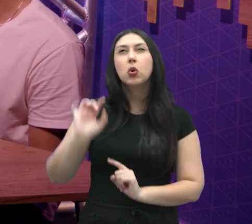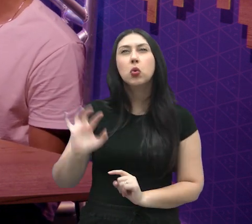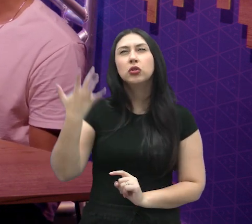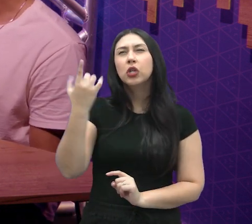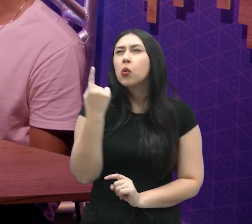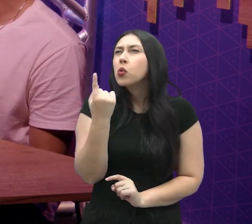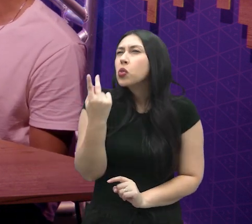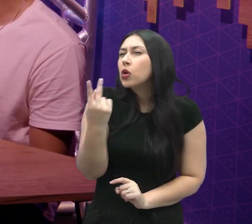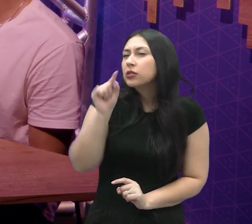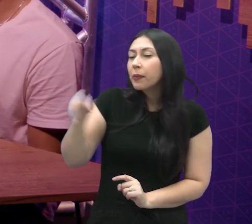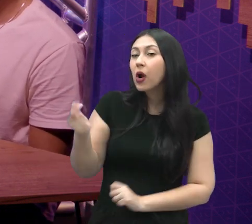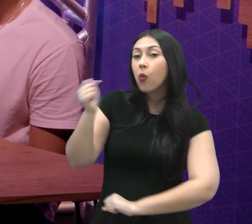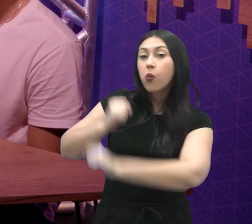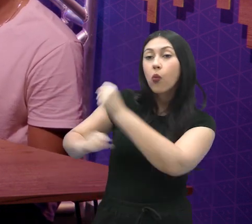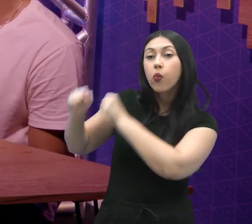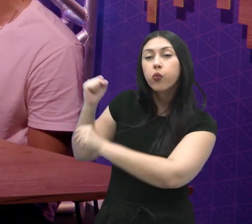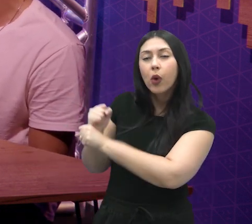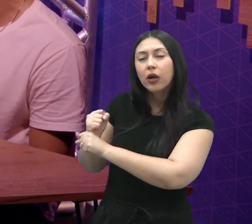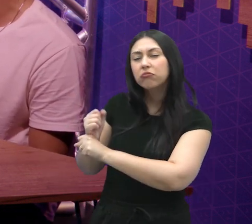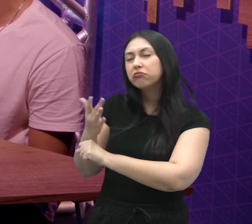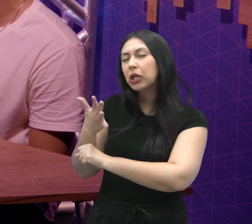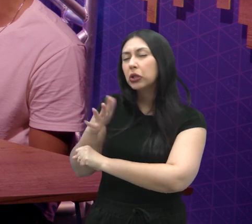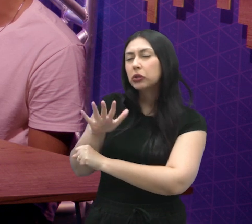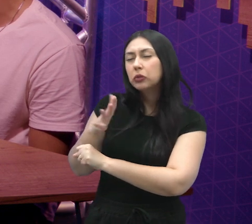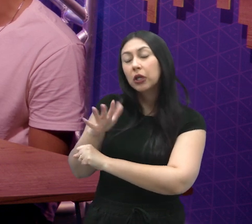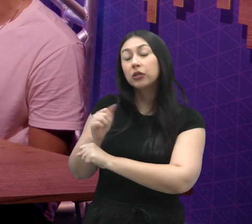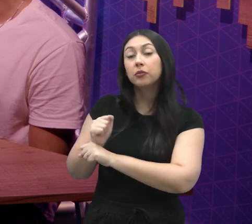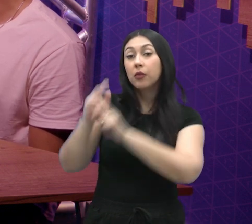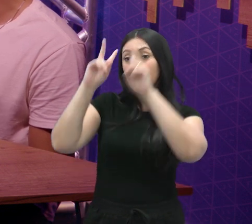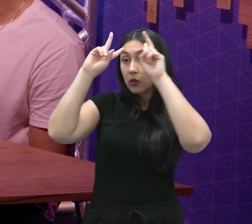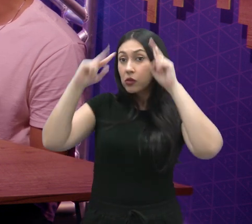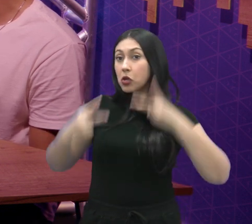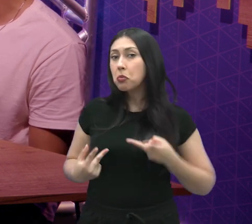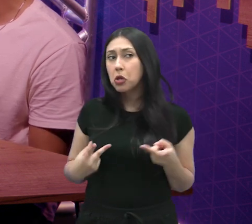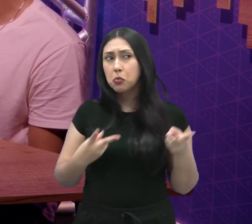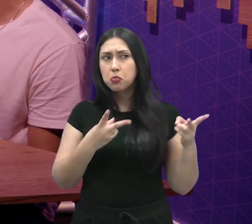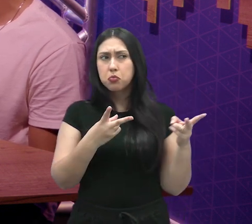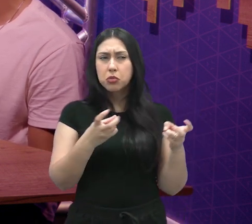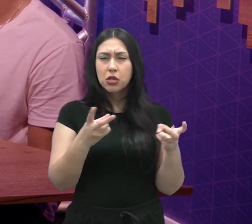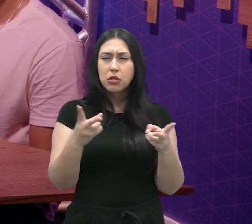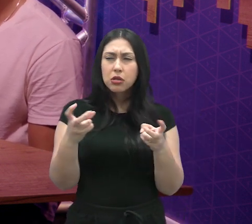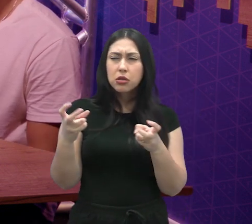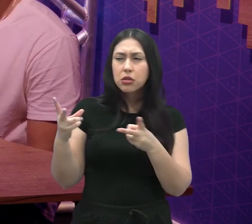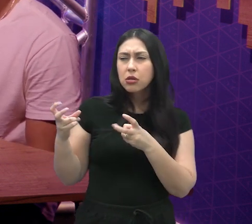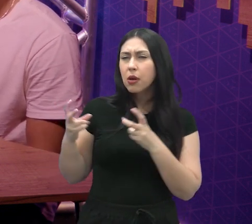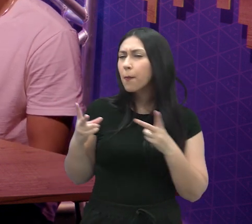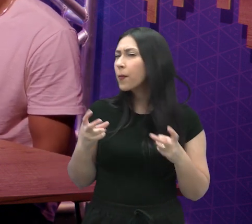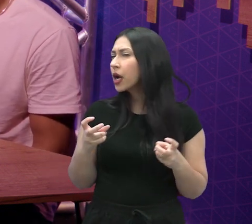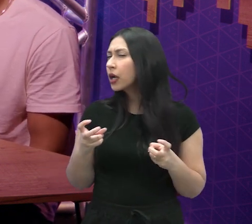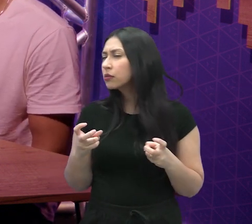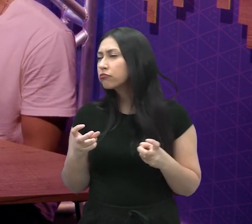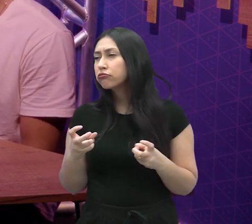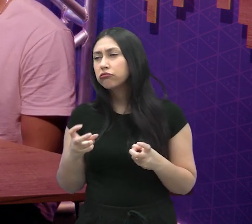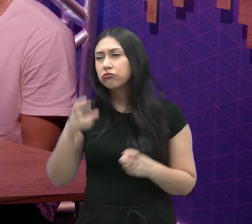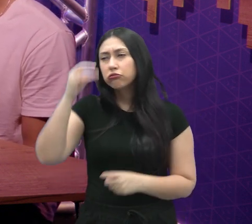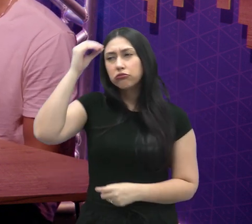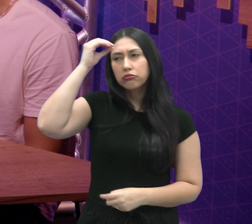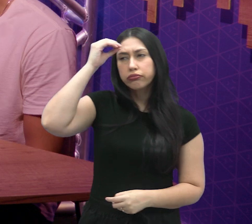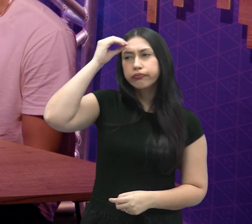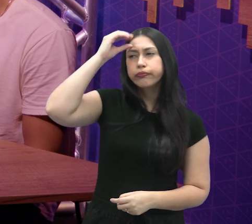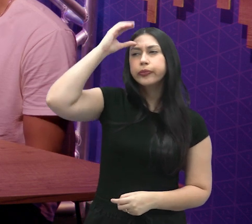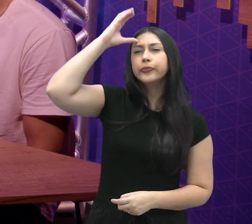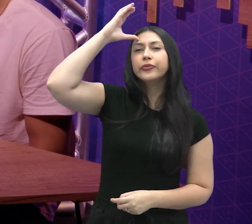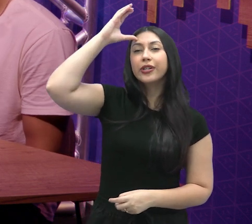aconteceu há 12 mil anos atrás, mais ou menos, né? Os seres humanos eles foram percebendo, né, e